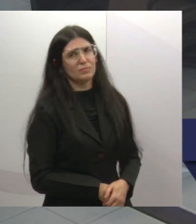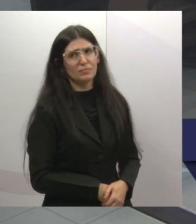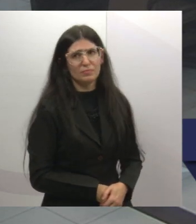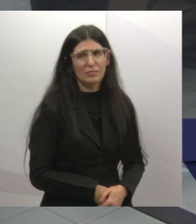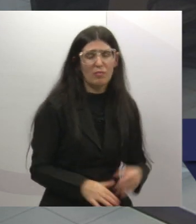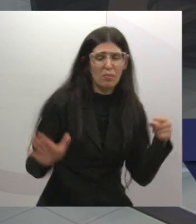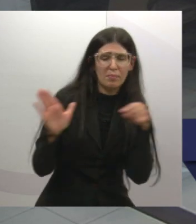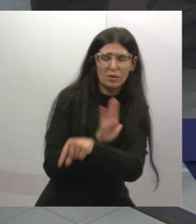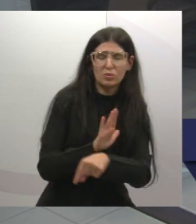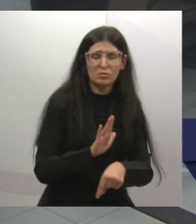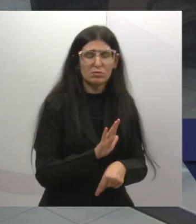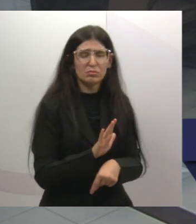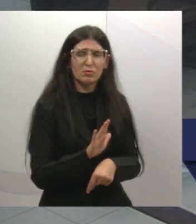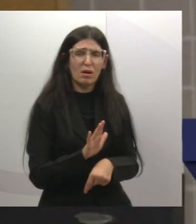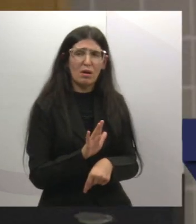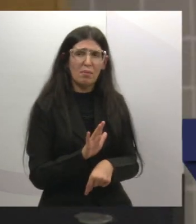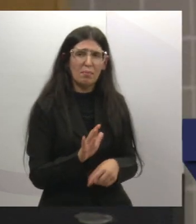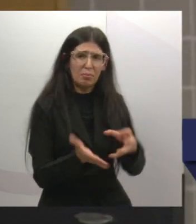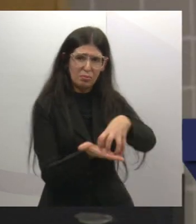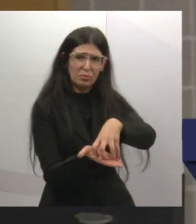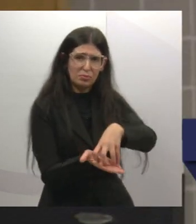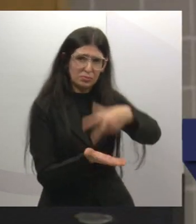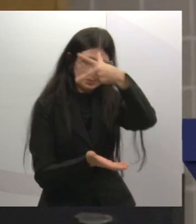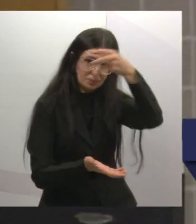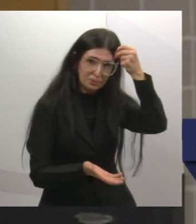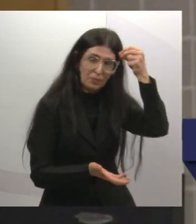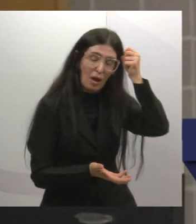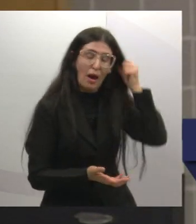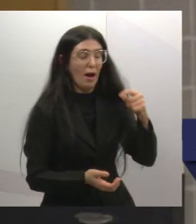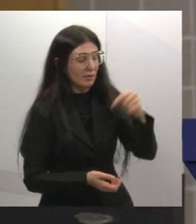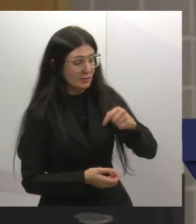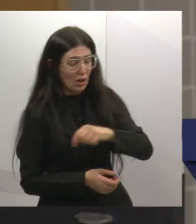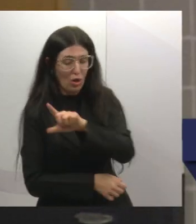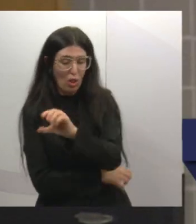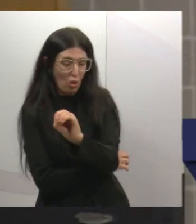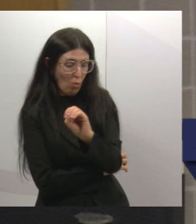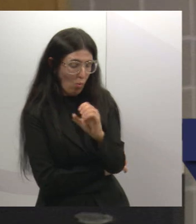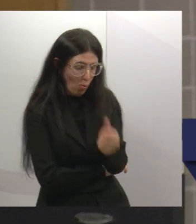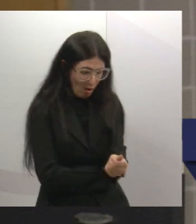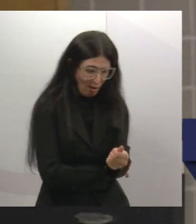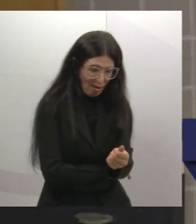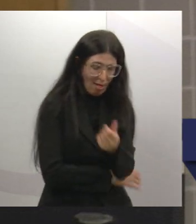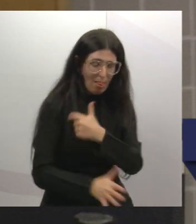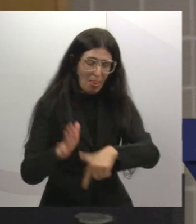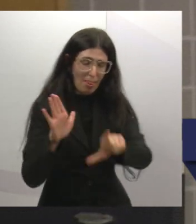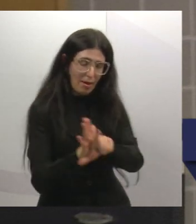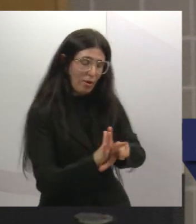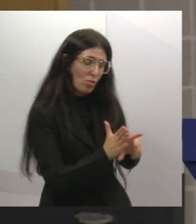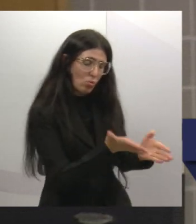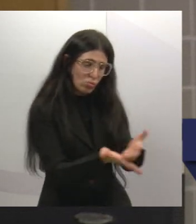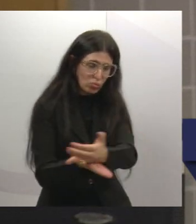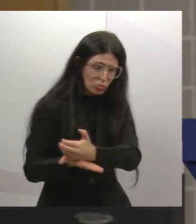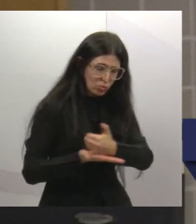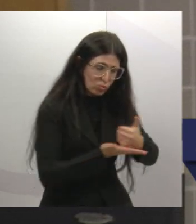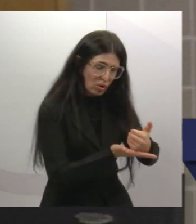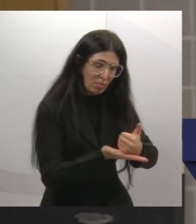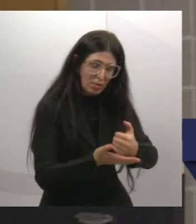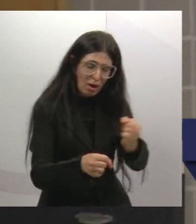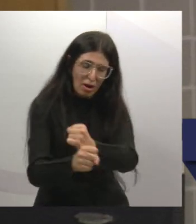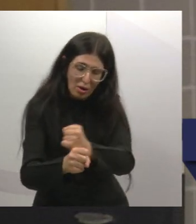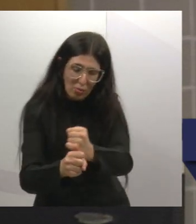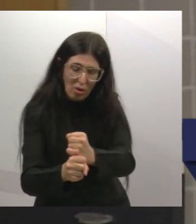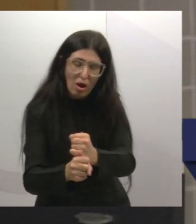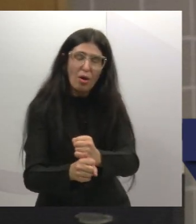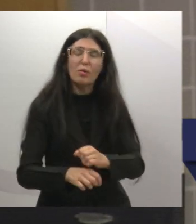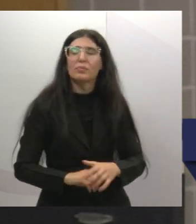planejamento, porque o que está aqui é o que está na LOA. Isso é fato. O sistema que fornece esses dados